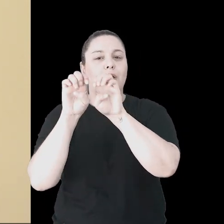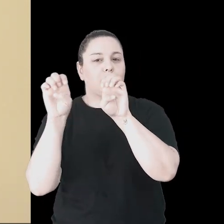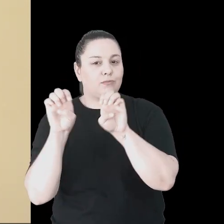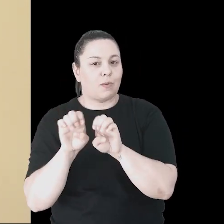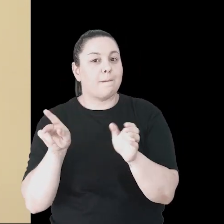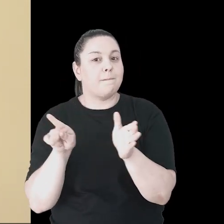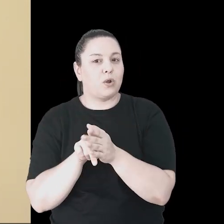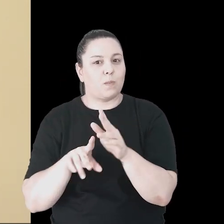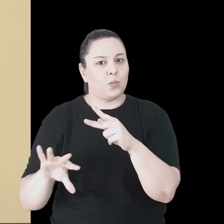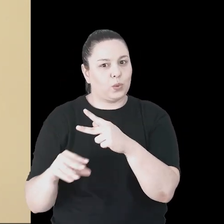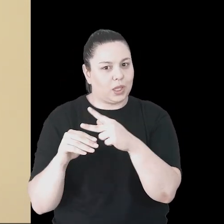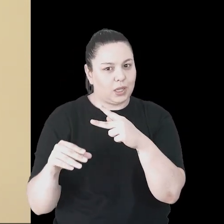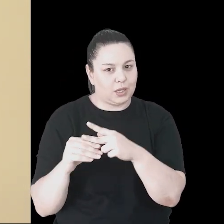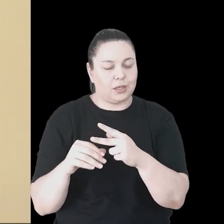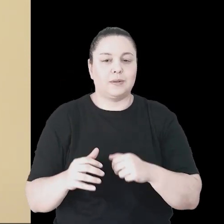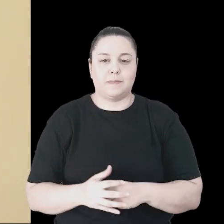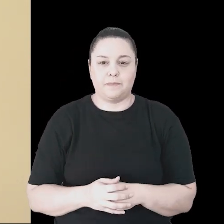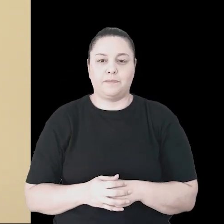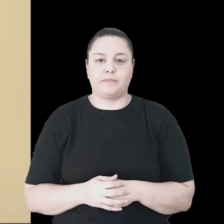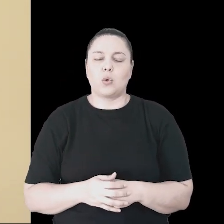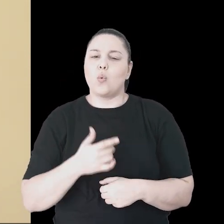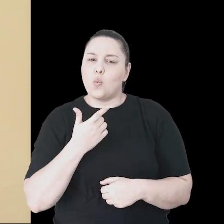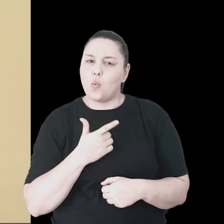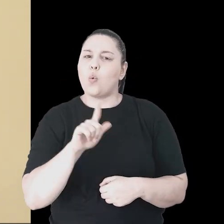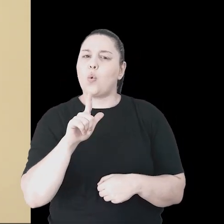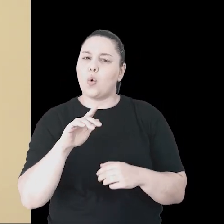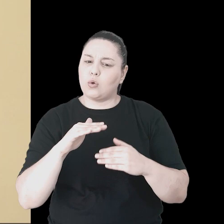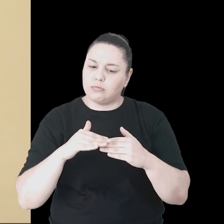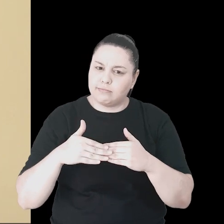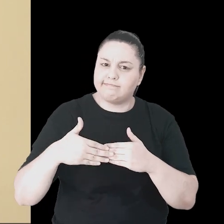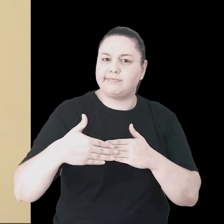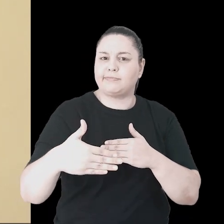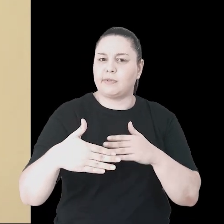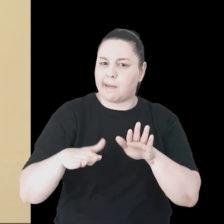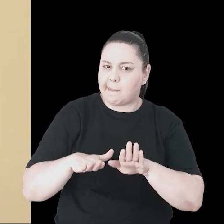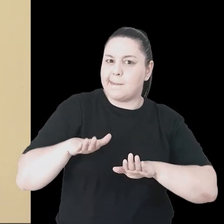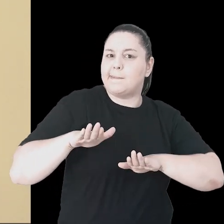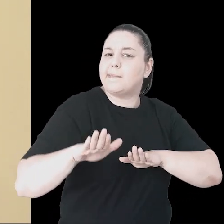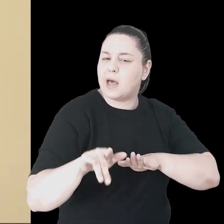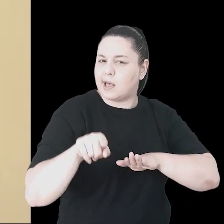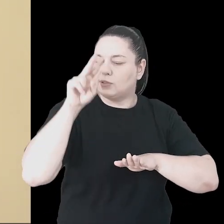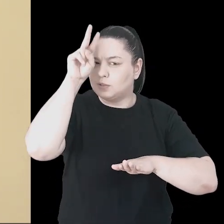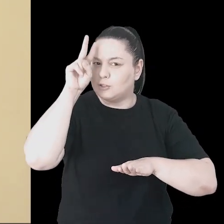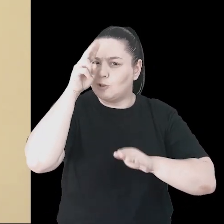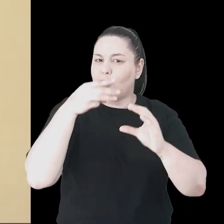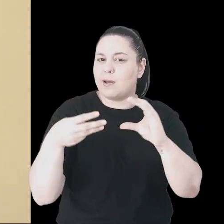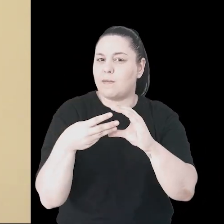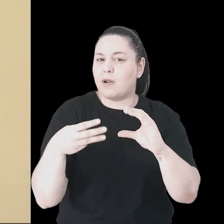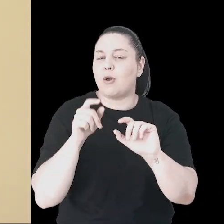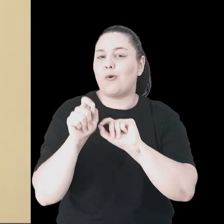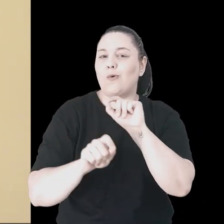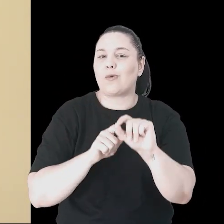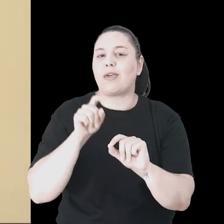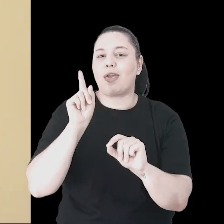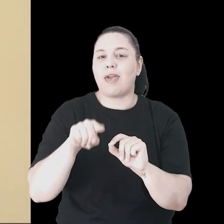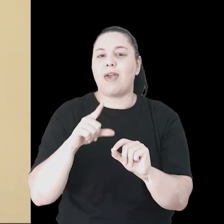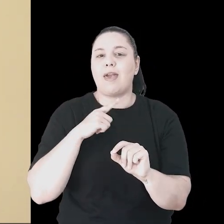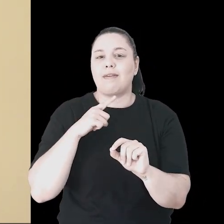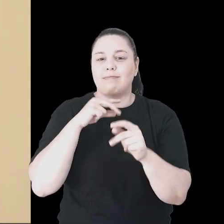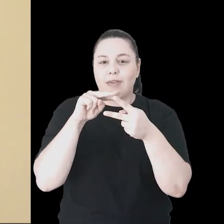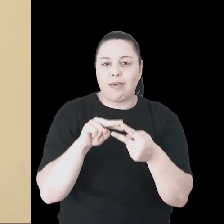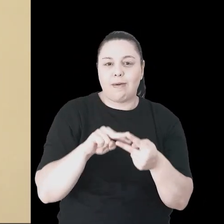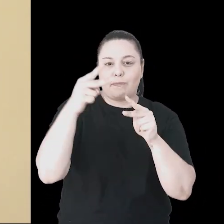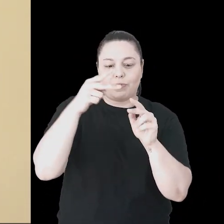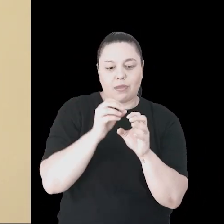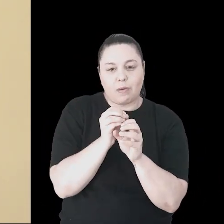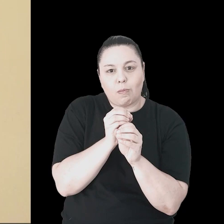determinar a estrutura do cromóforo dessa proteína. O próximo passo significativo na história dessa molécula veio com